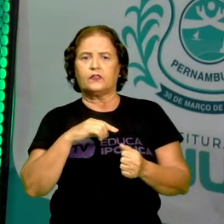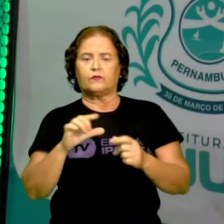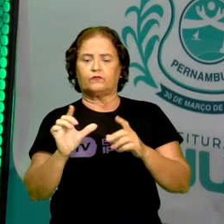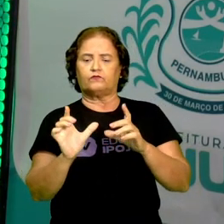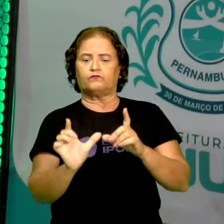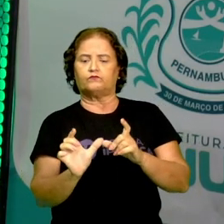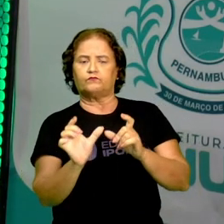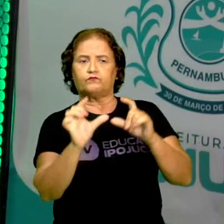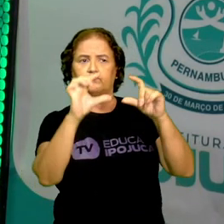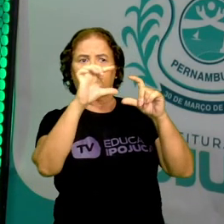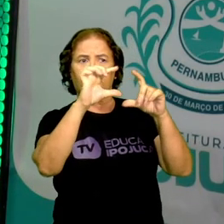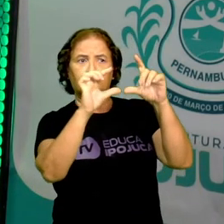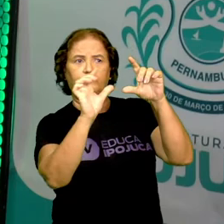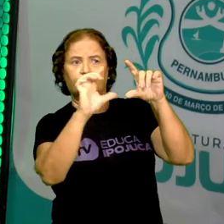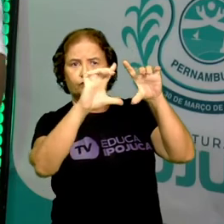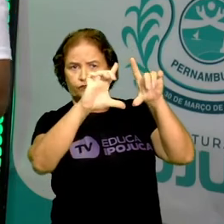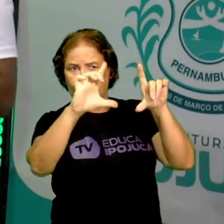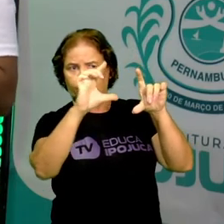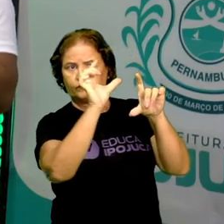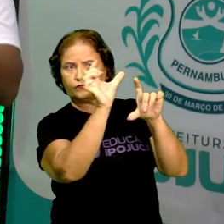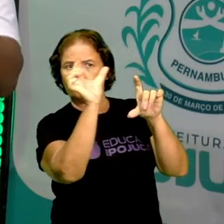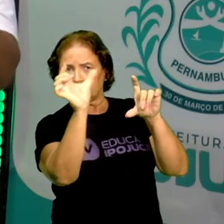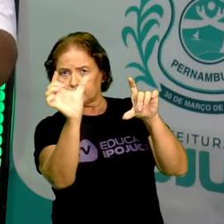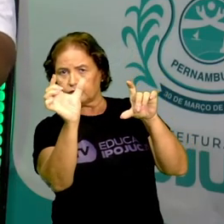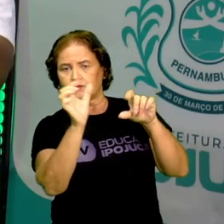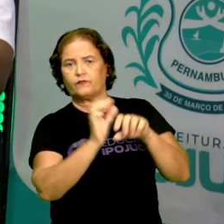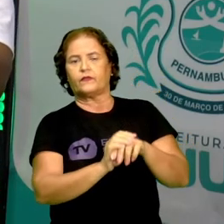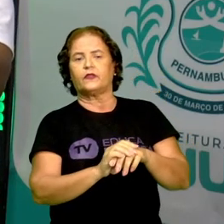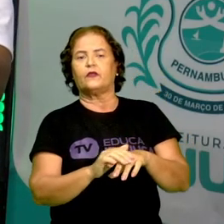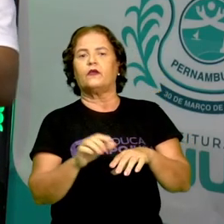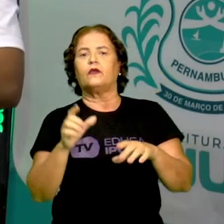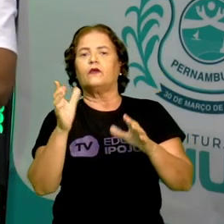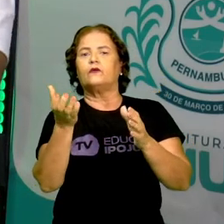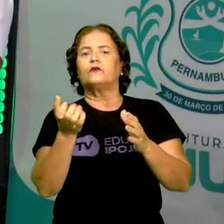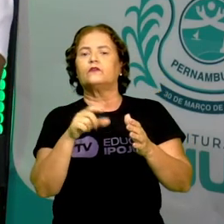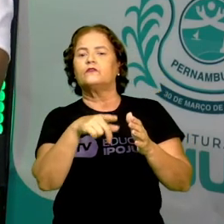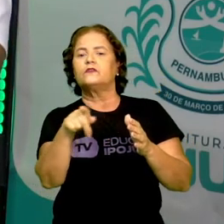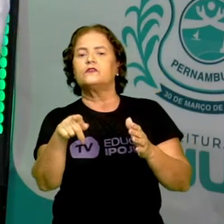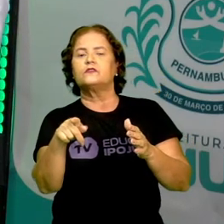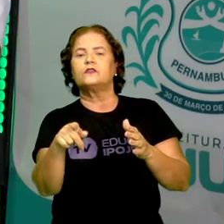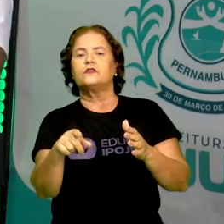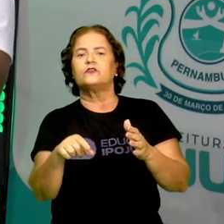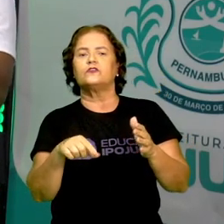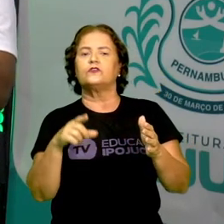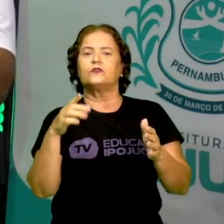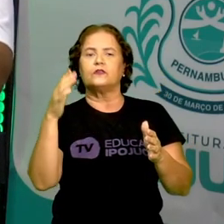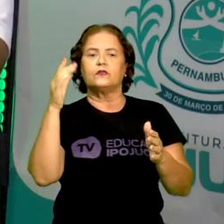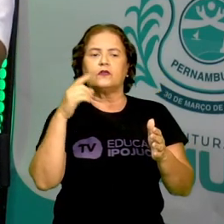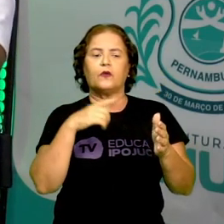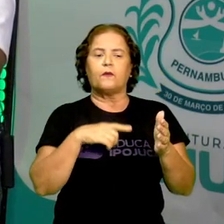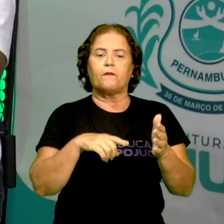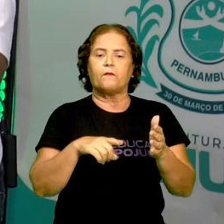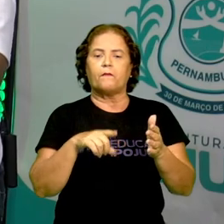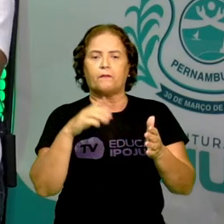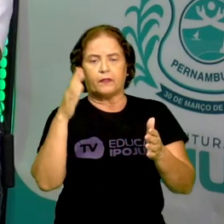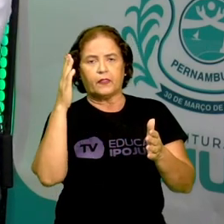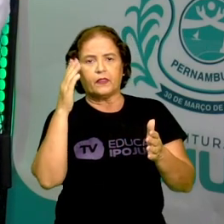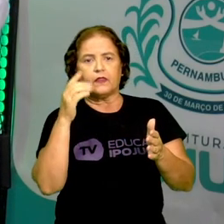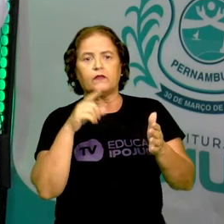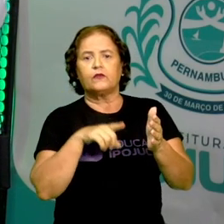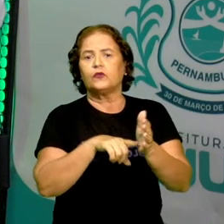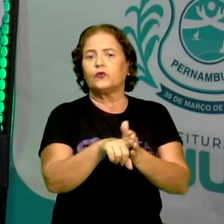na parede. Eu quero que você descubra quantos azulejos serão